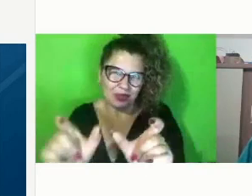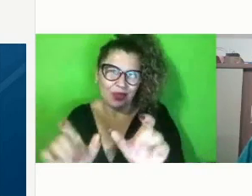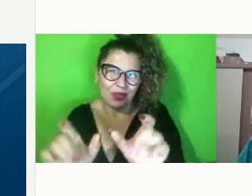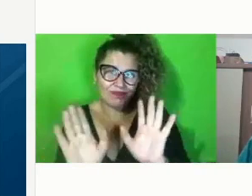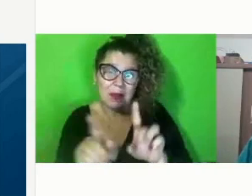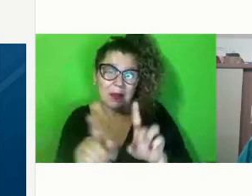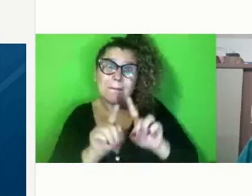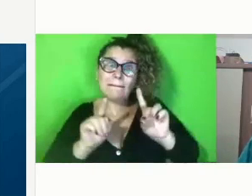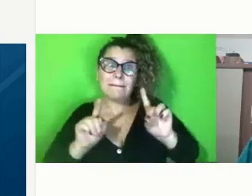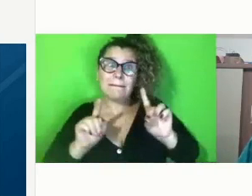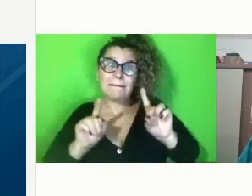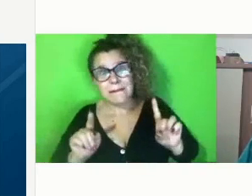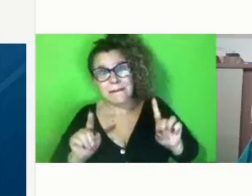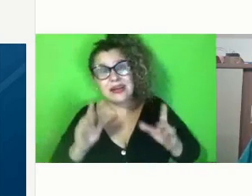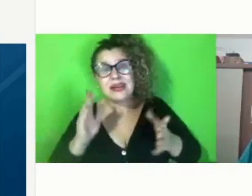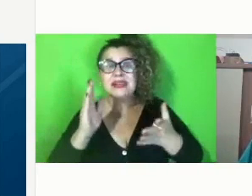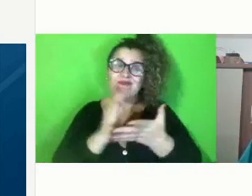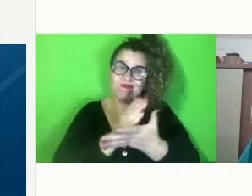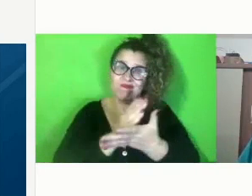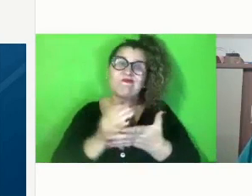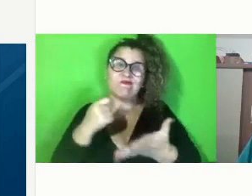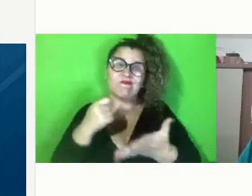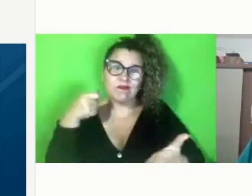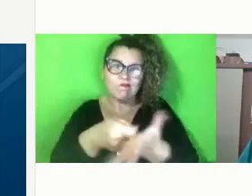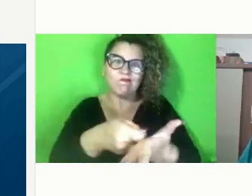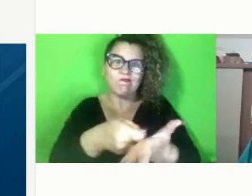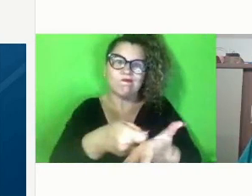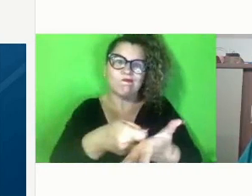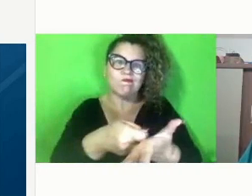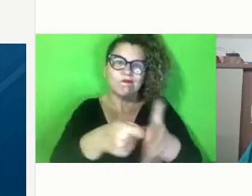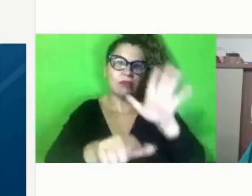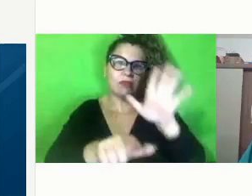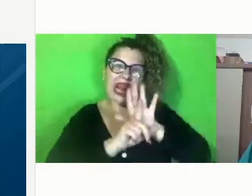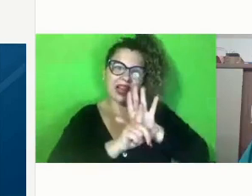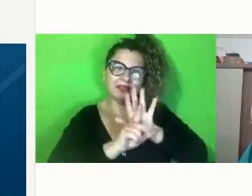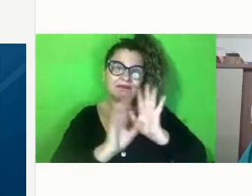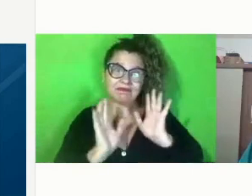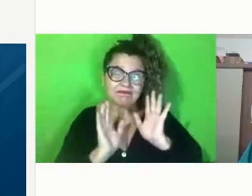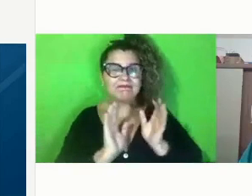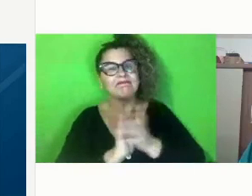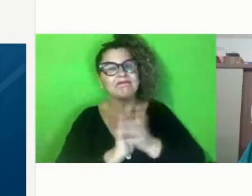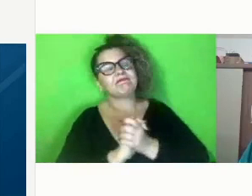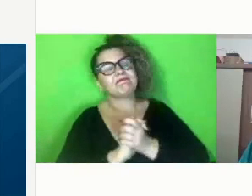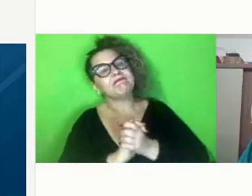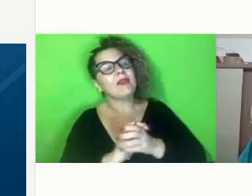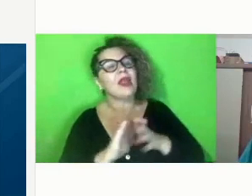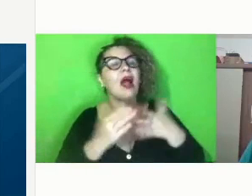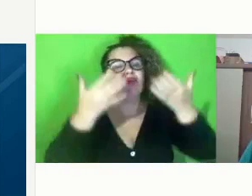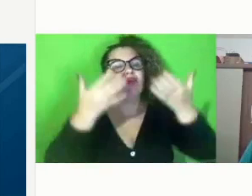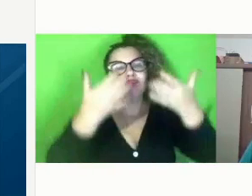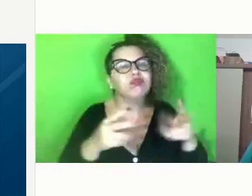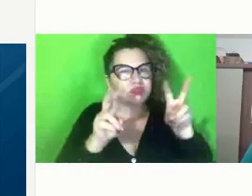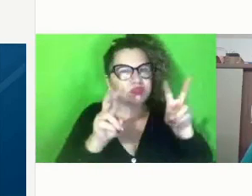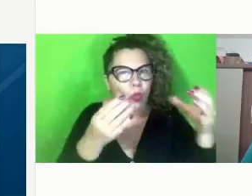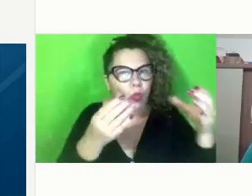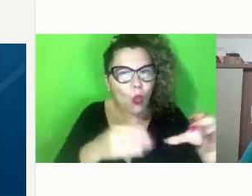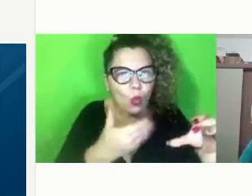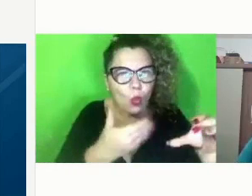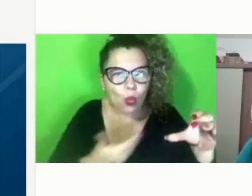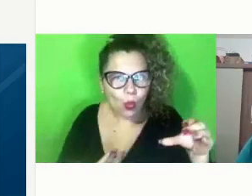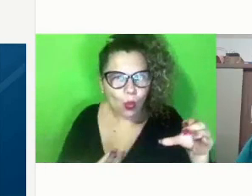prevalecer a lei mesmo. Então, sobre o concurso público que eu estava falando, hoje nós estamos